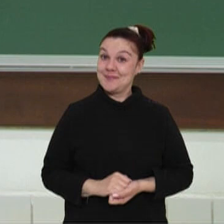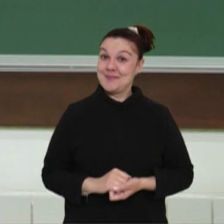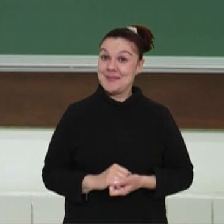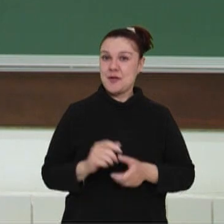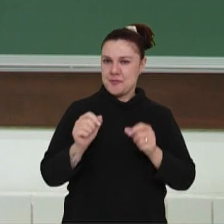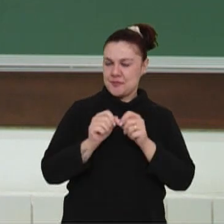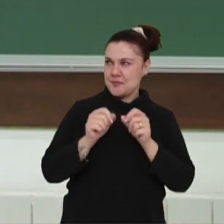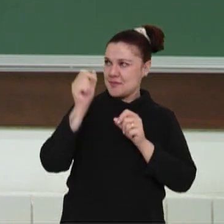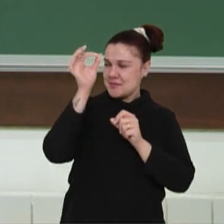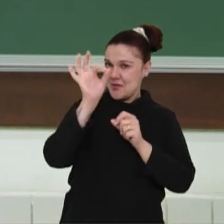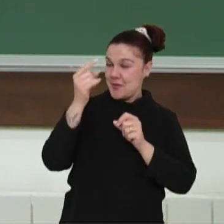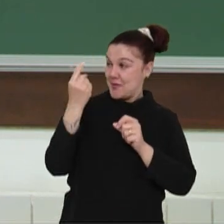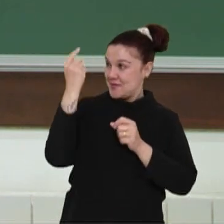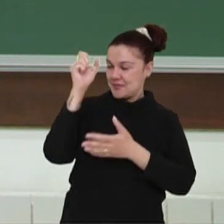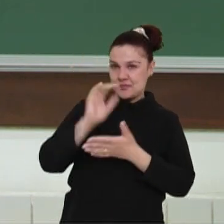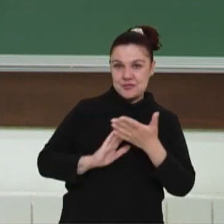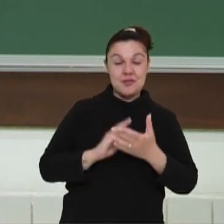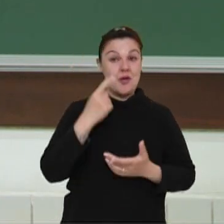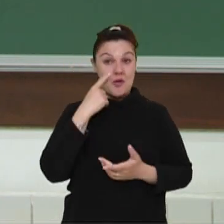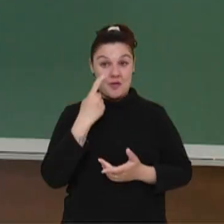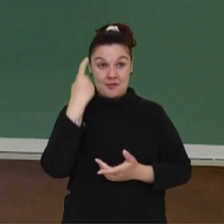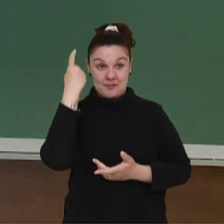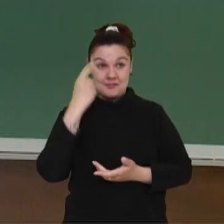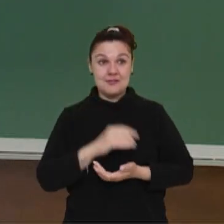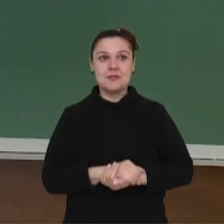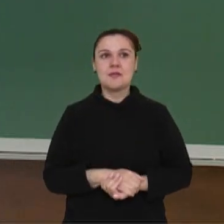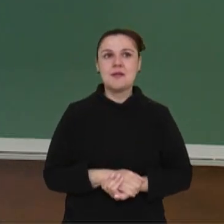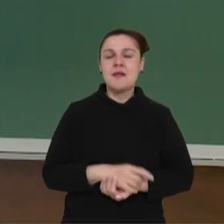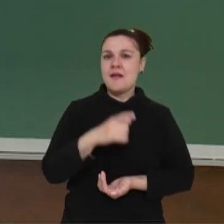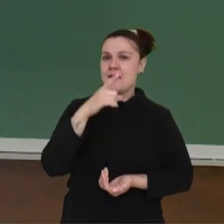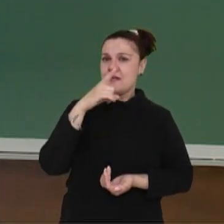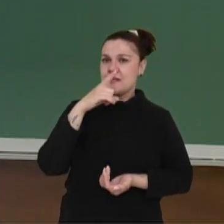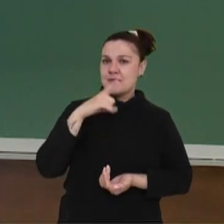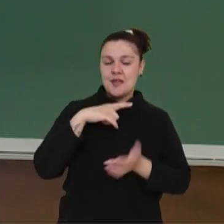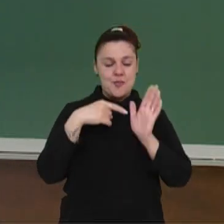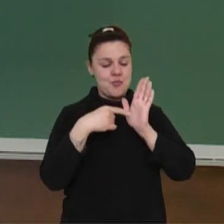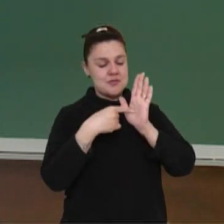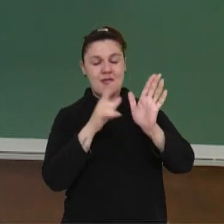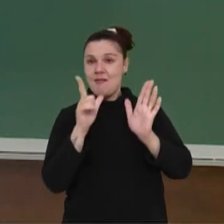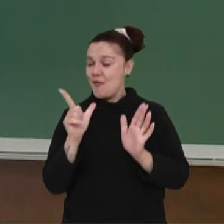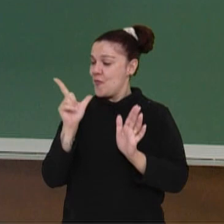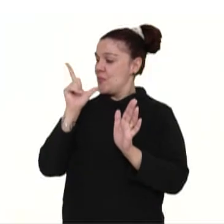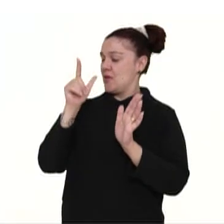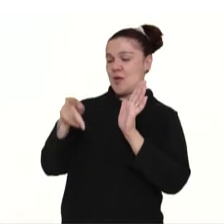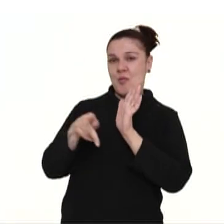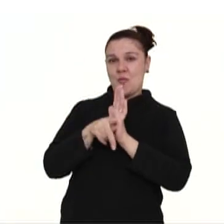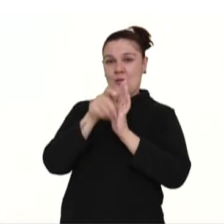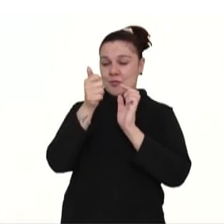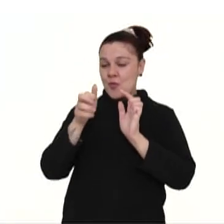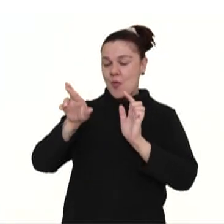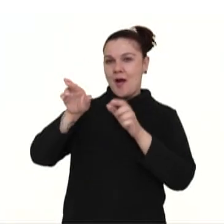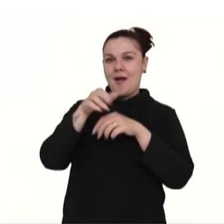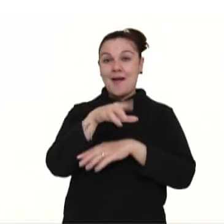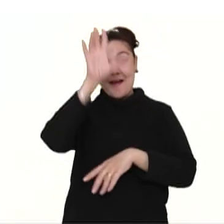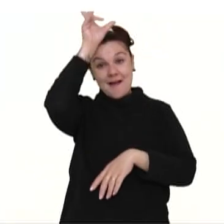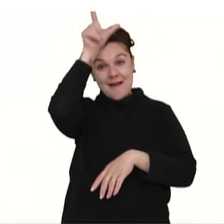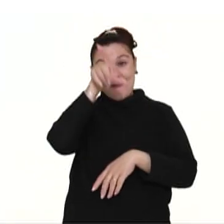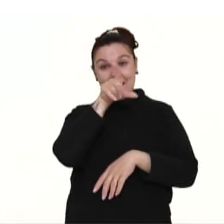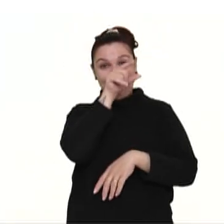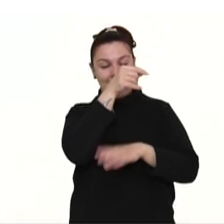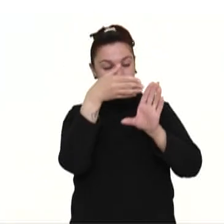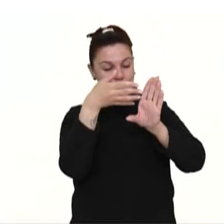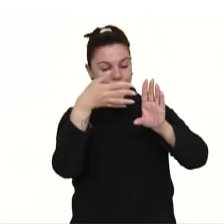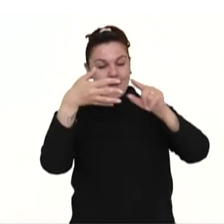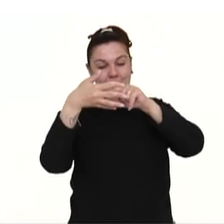Vamos fazer a correção do exercício? Olha só. Existe um indicador de umidade do ar conhecido como galinho do tempo e dentro